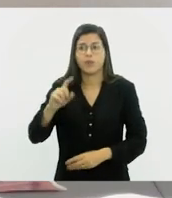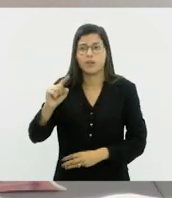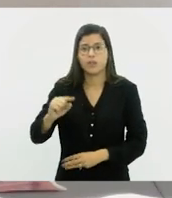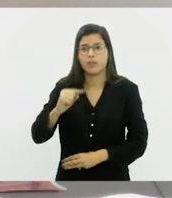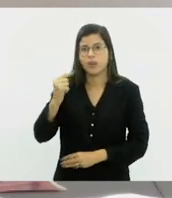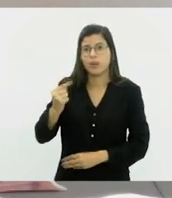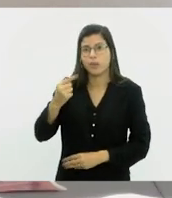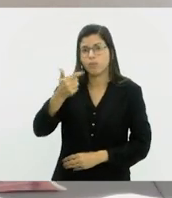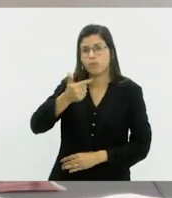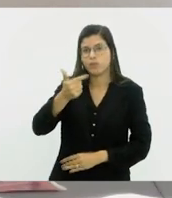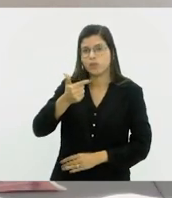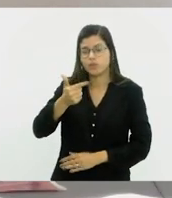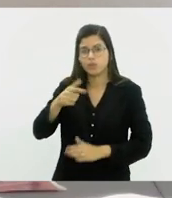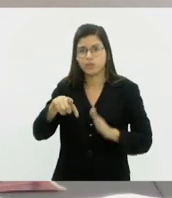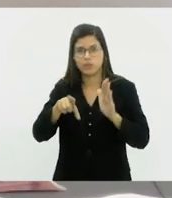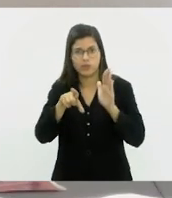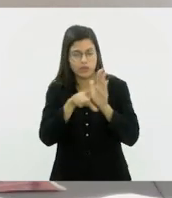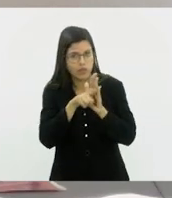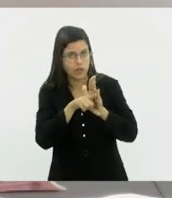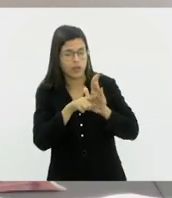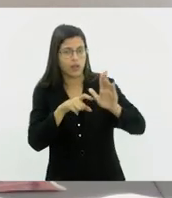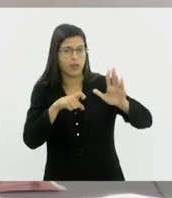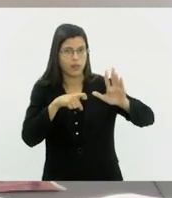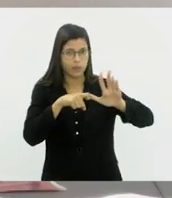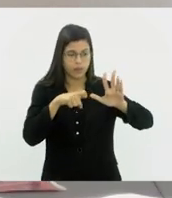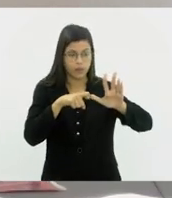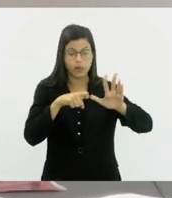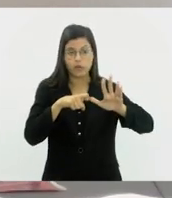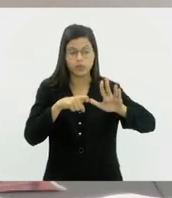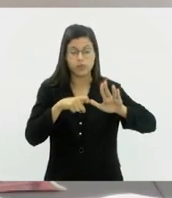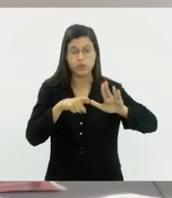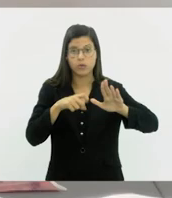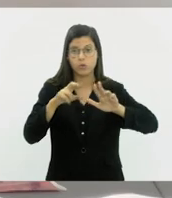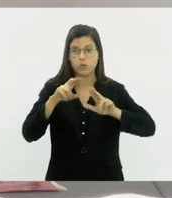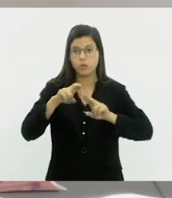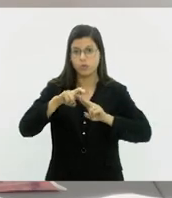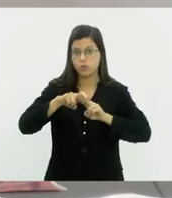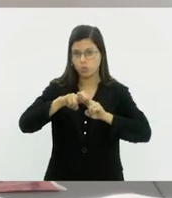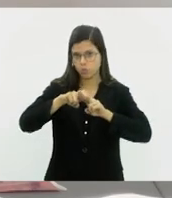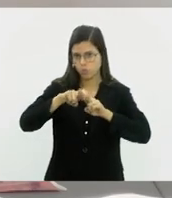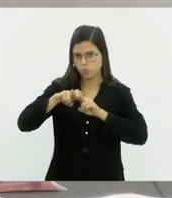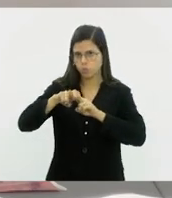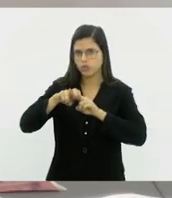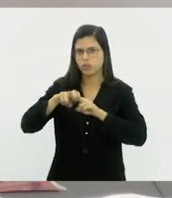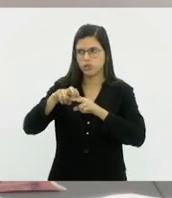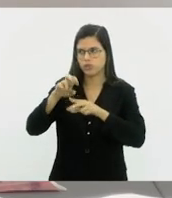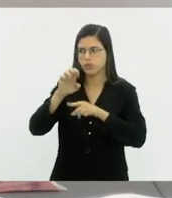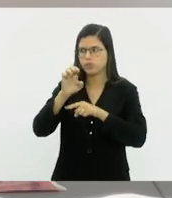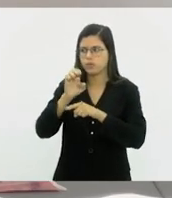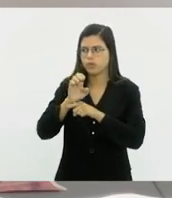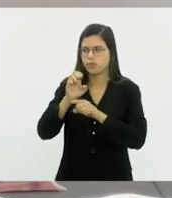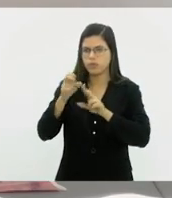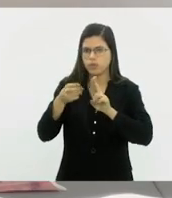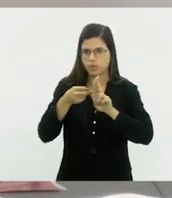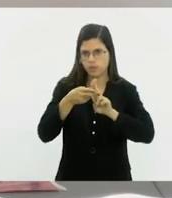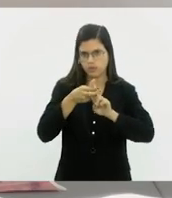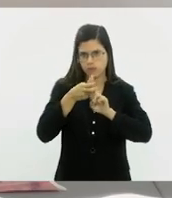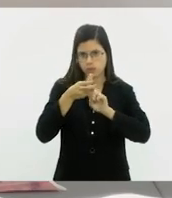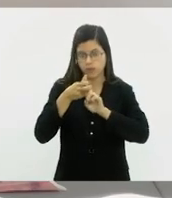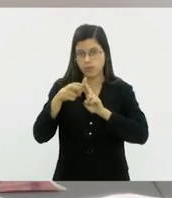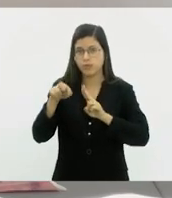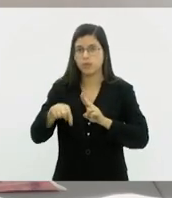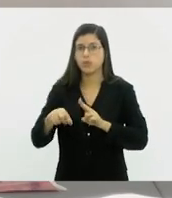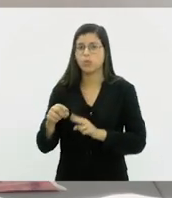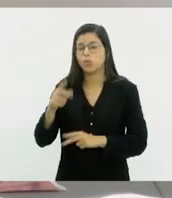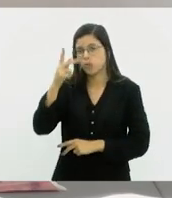segunda lei do cannabis medicinal no SUS Estadual até por causa da impossibilidade de pessoas